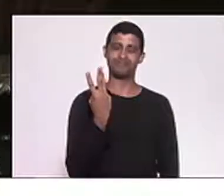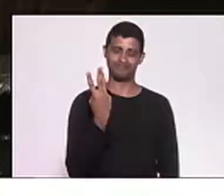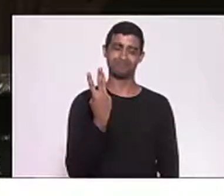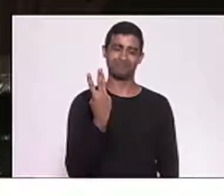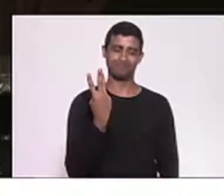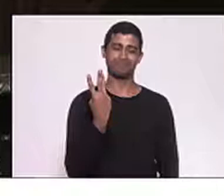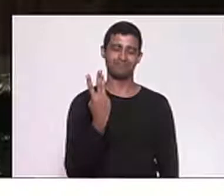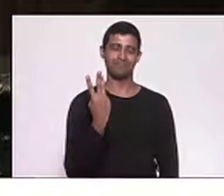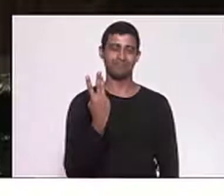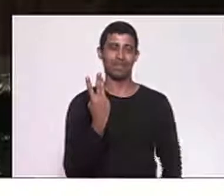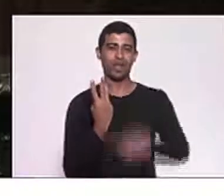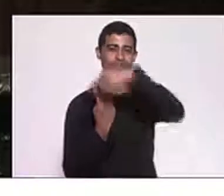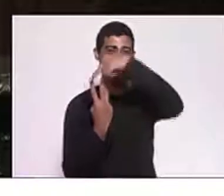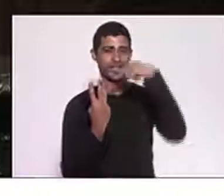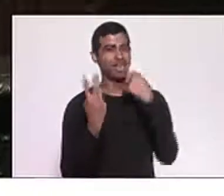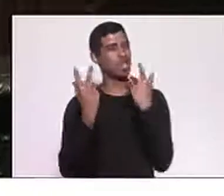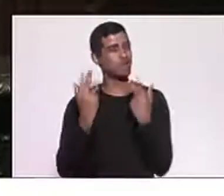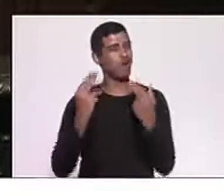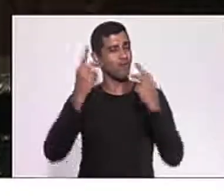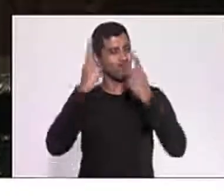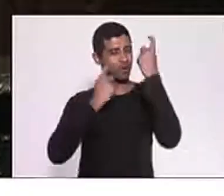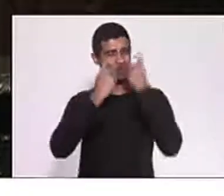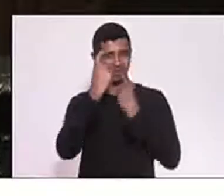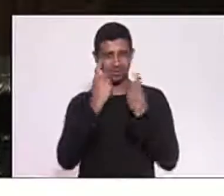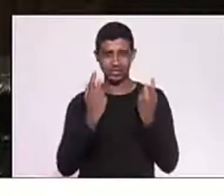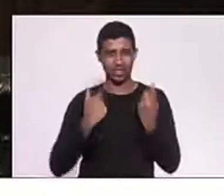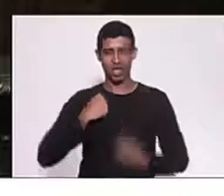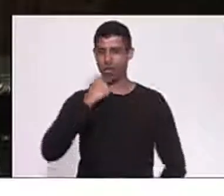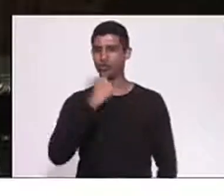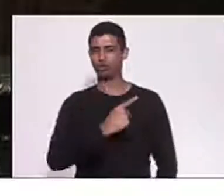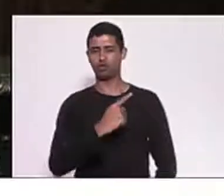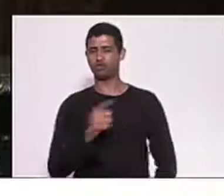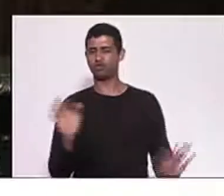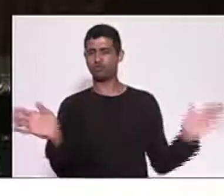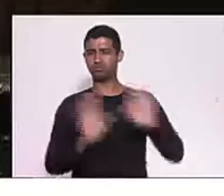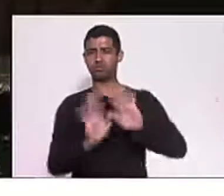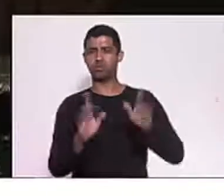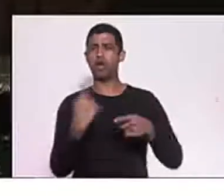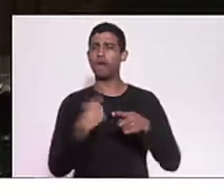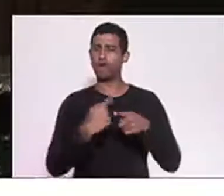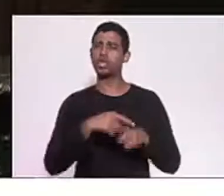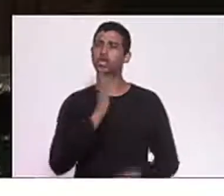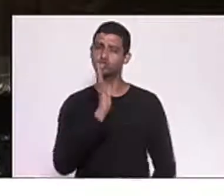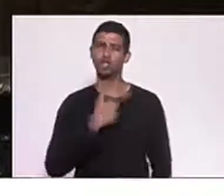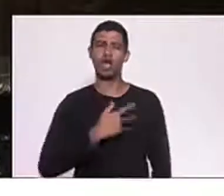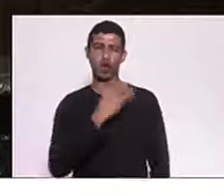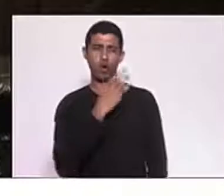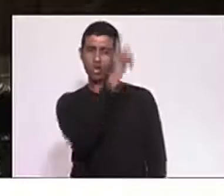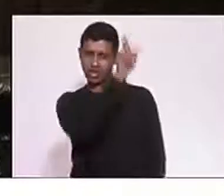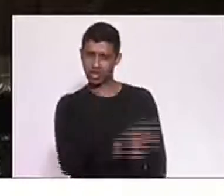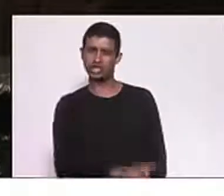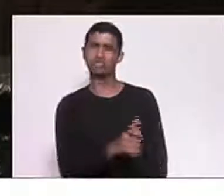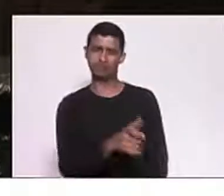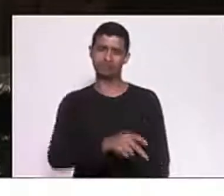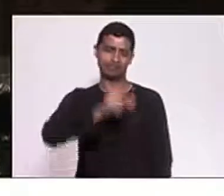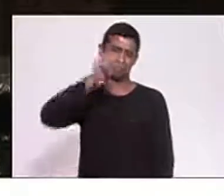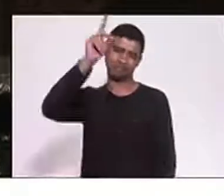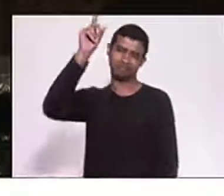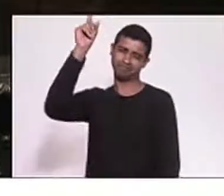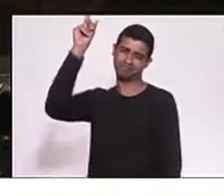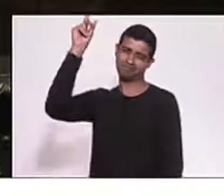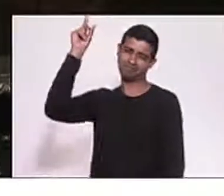nessa preocupação. Não tenho nenhuma dúvida, porque já o conheço de